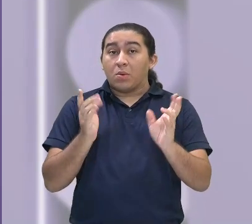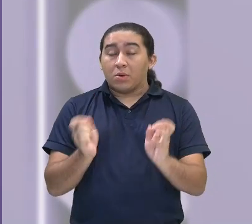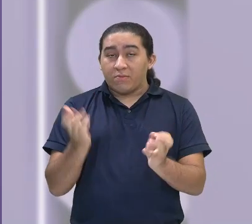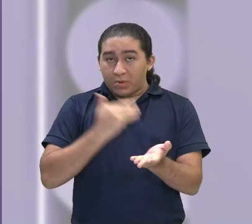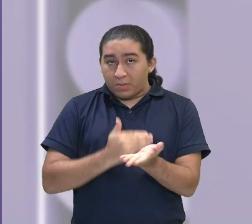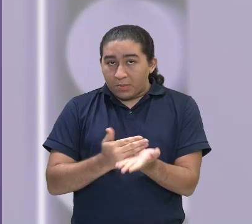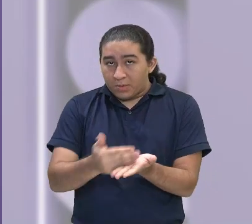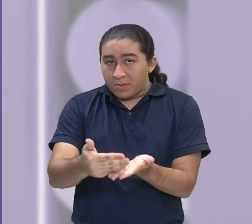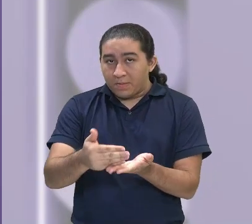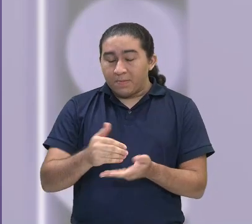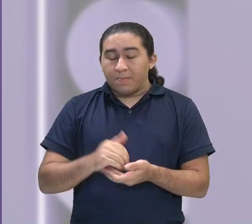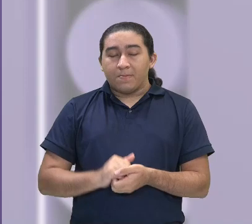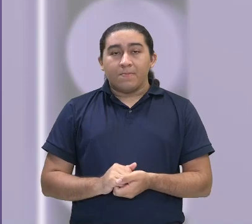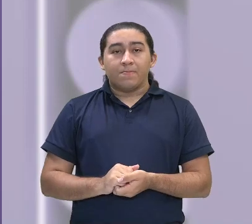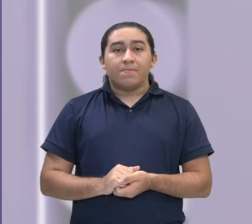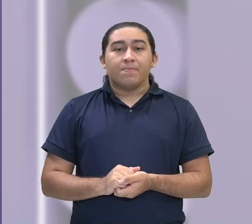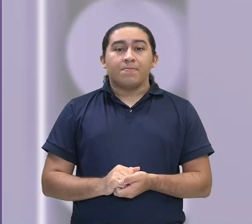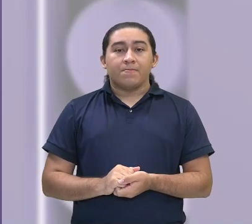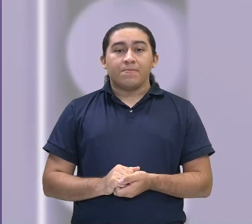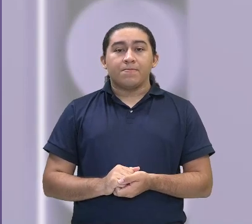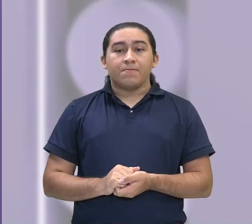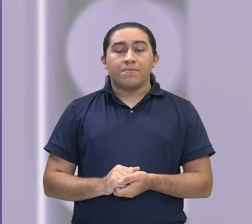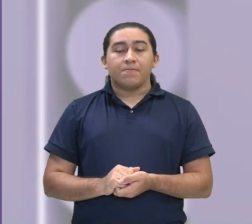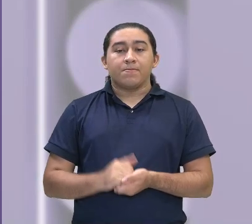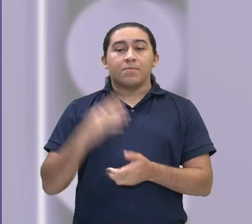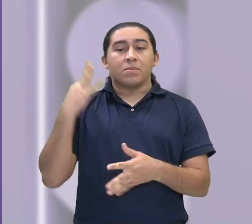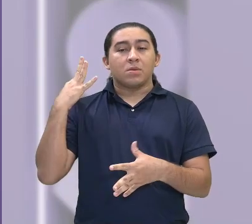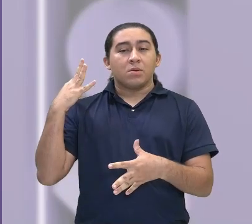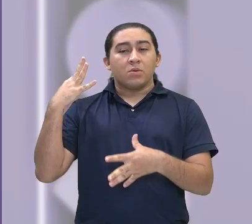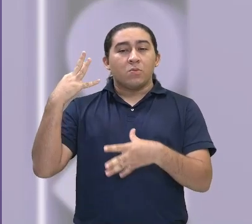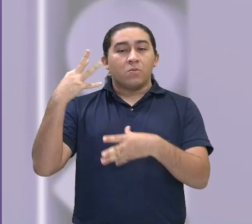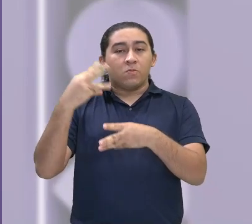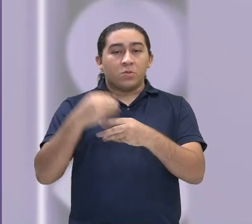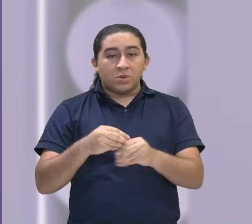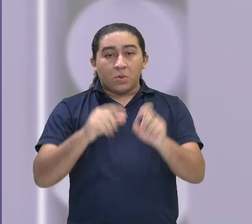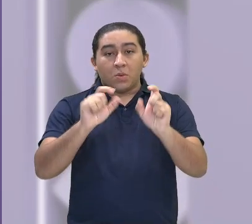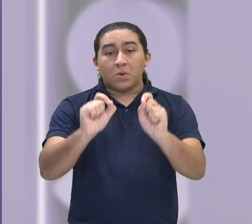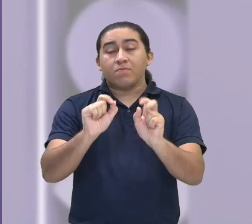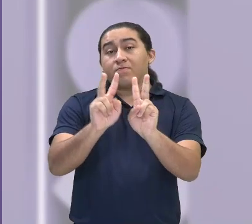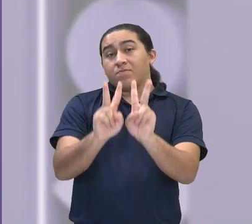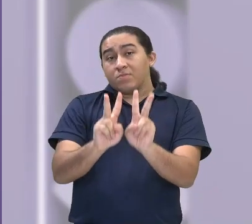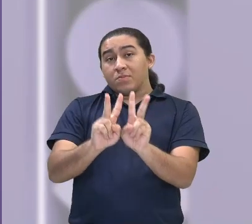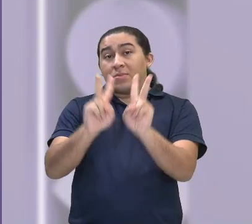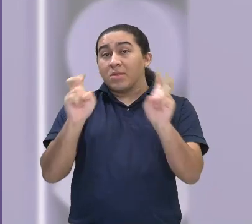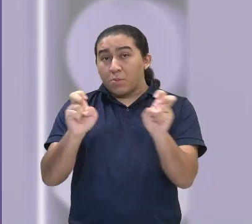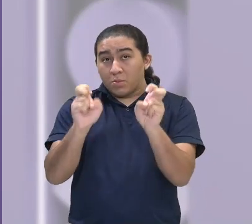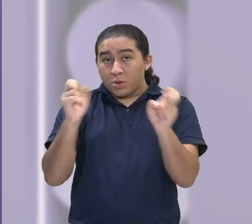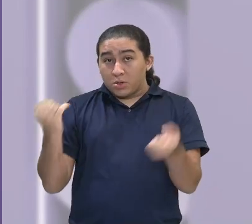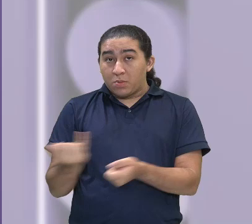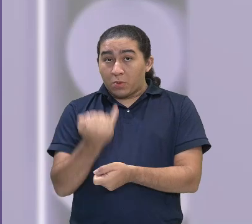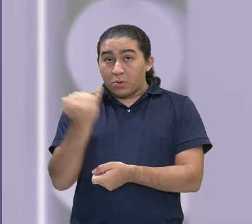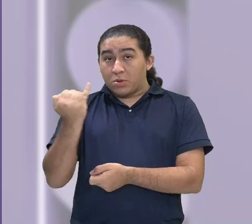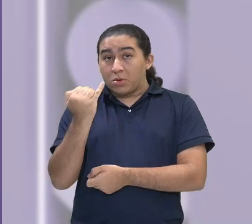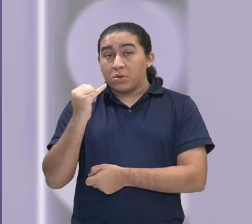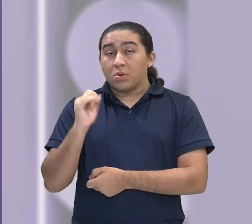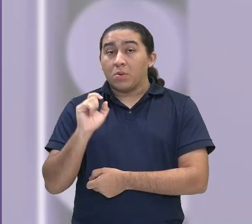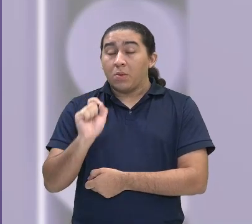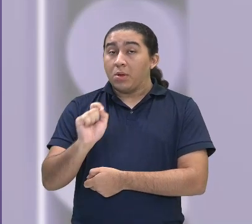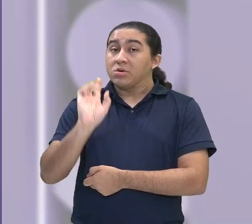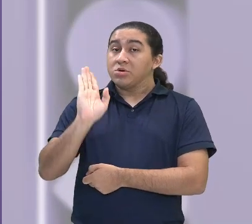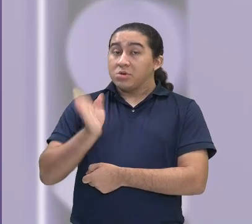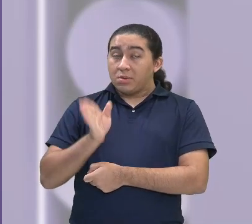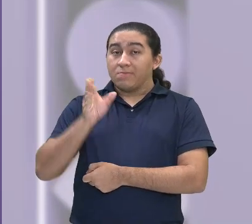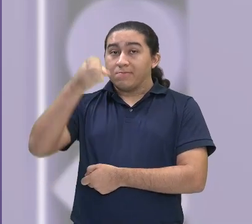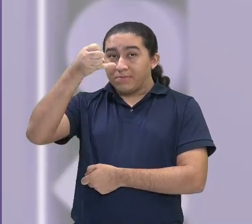Então, vamos revisar o tema muito importante que, como foi